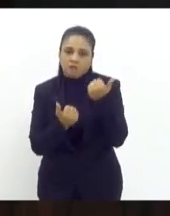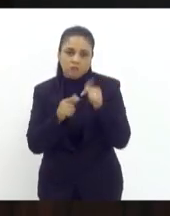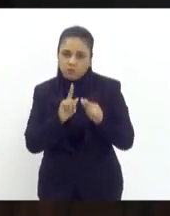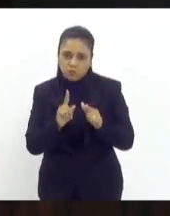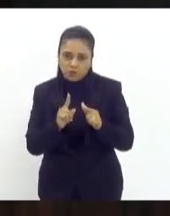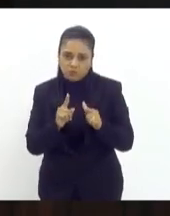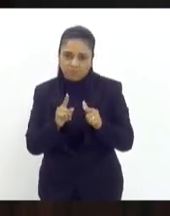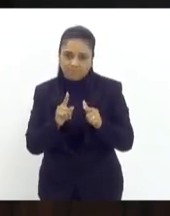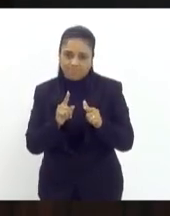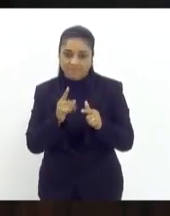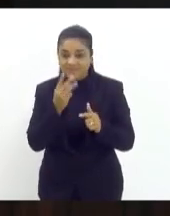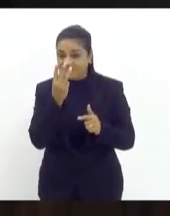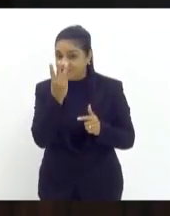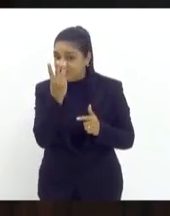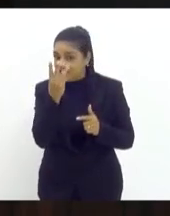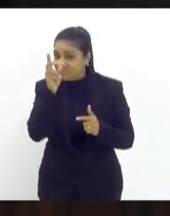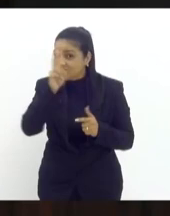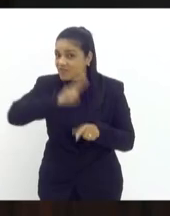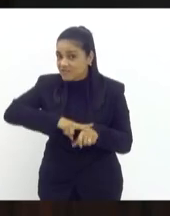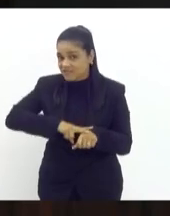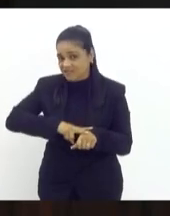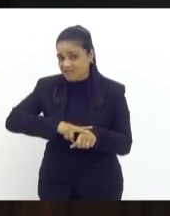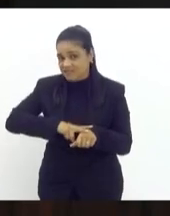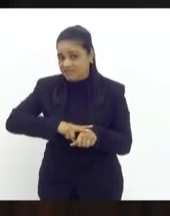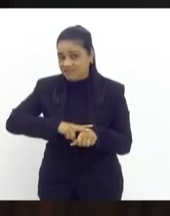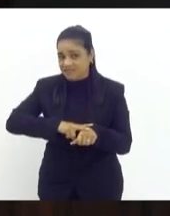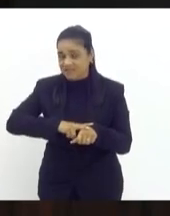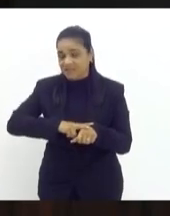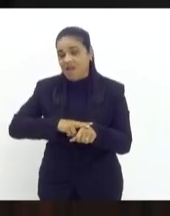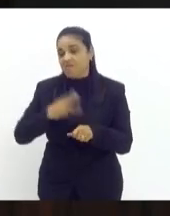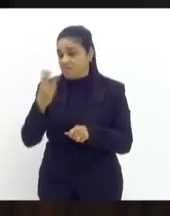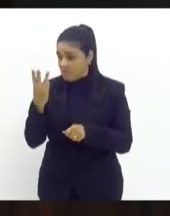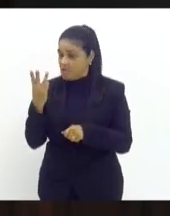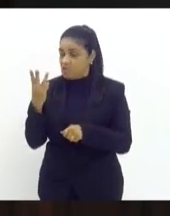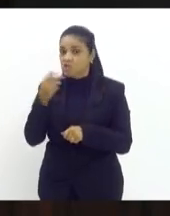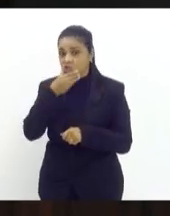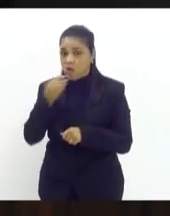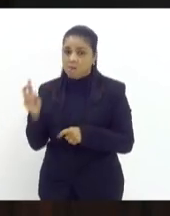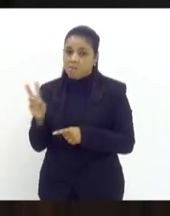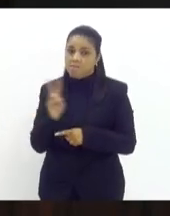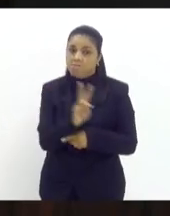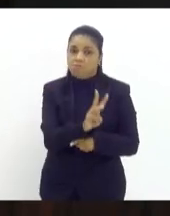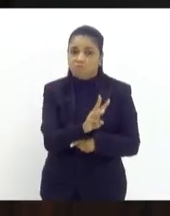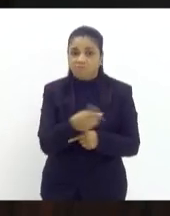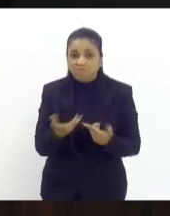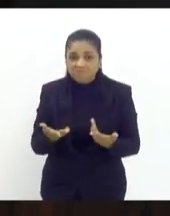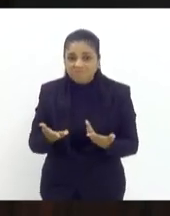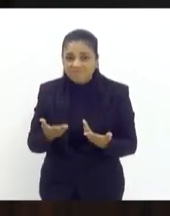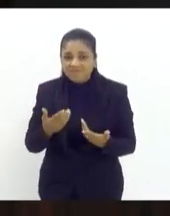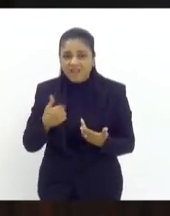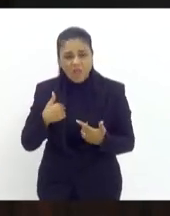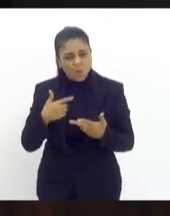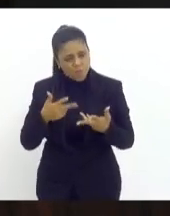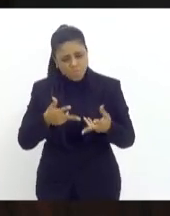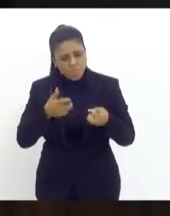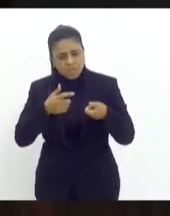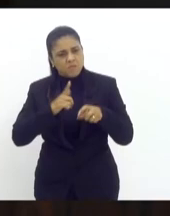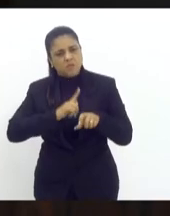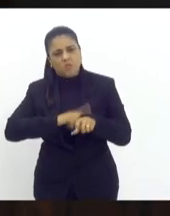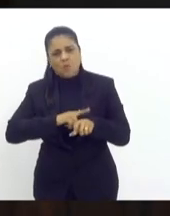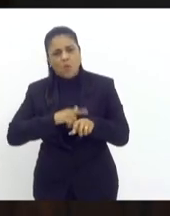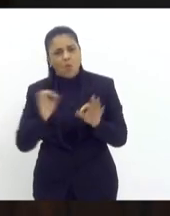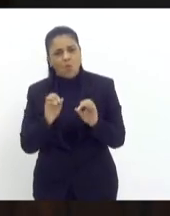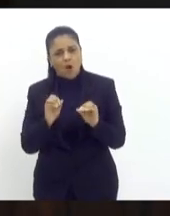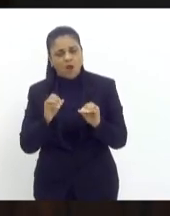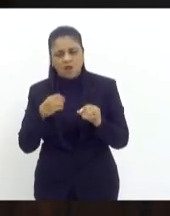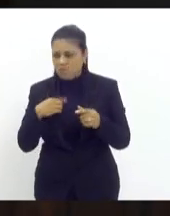por três vezes e depois deixou três homens entrar então eu não percebi na hora mas depois que eu